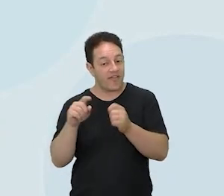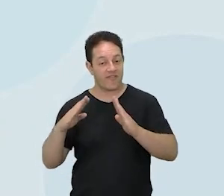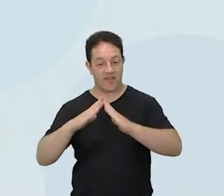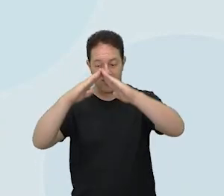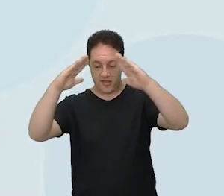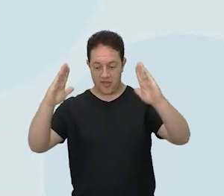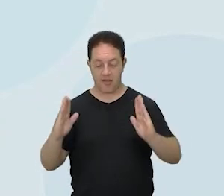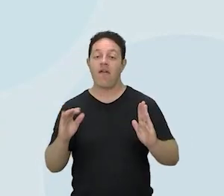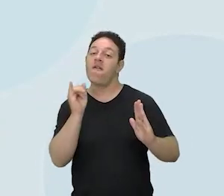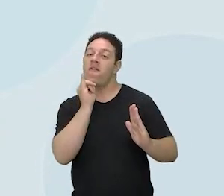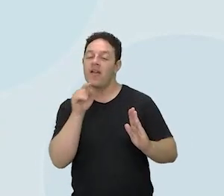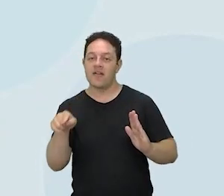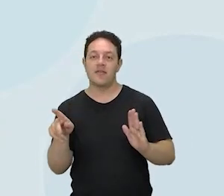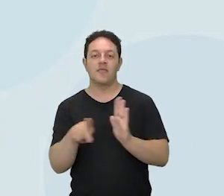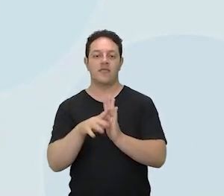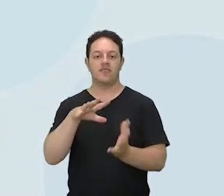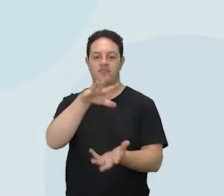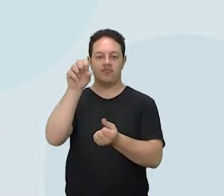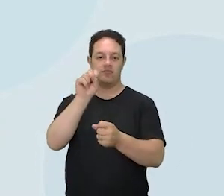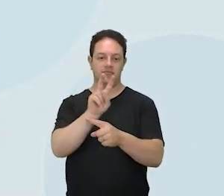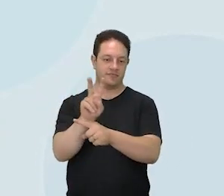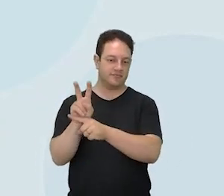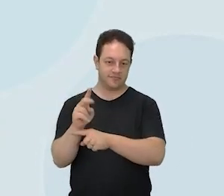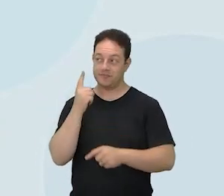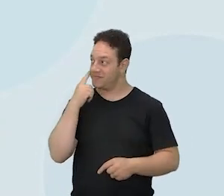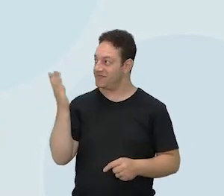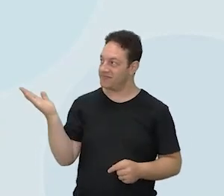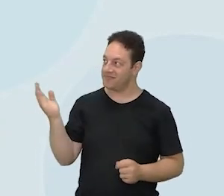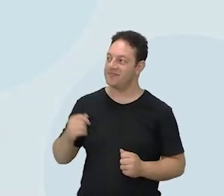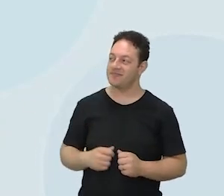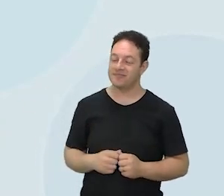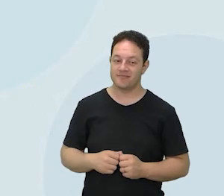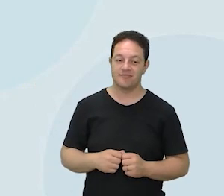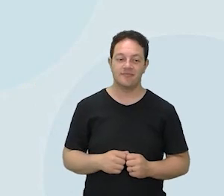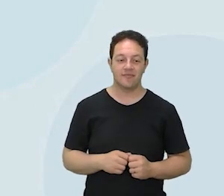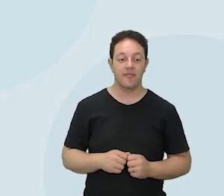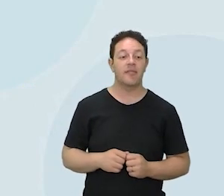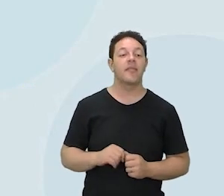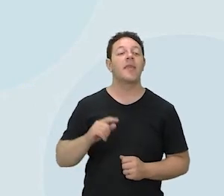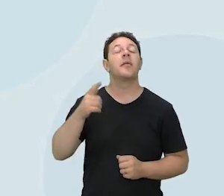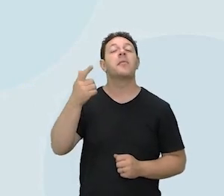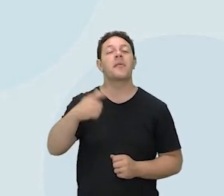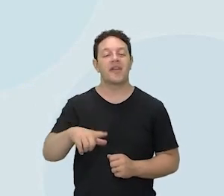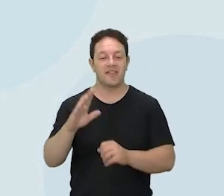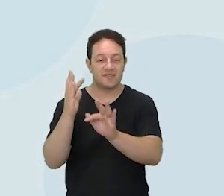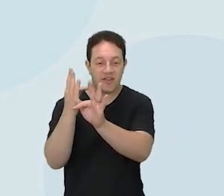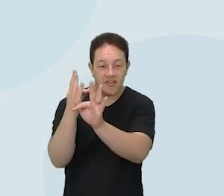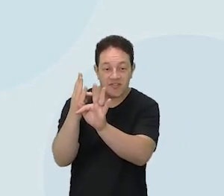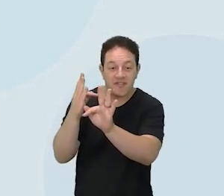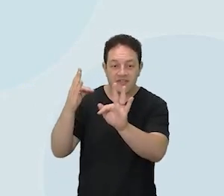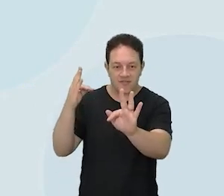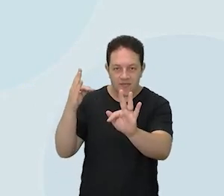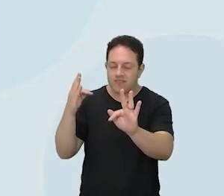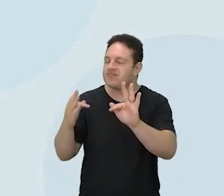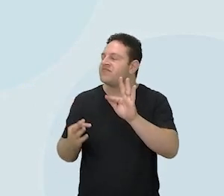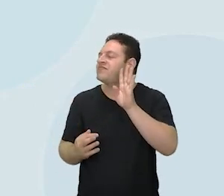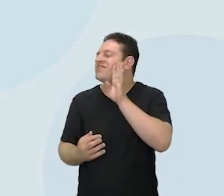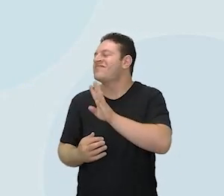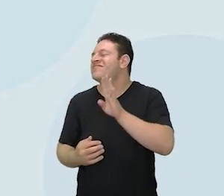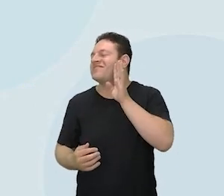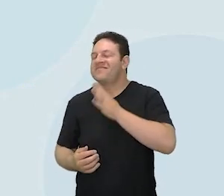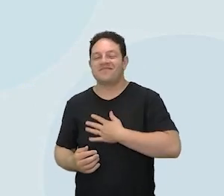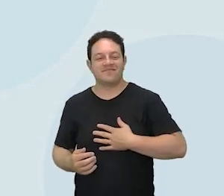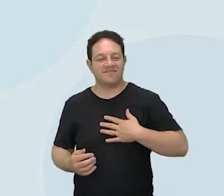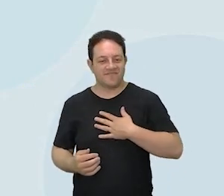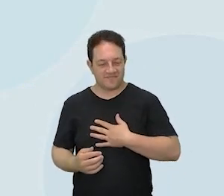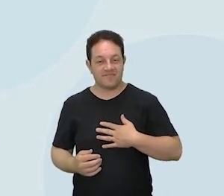aqui. Bom, e na parte de física, que foi muito bacana, a parte da iluminação, o